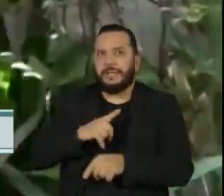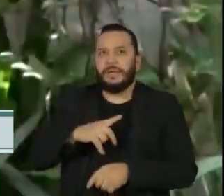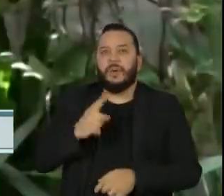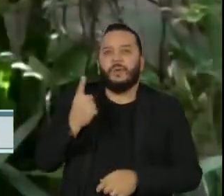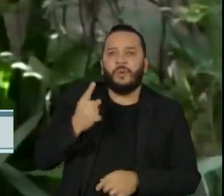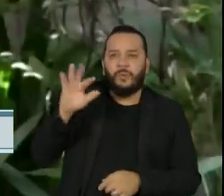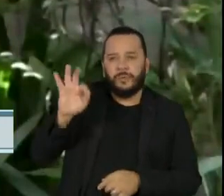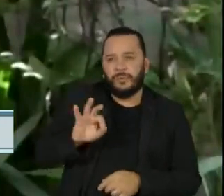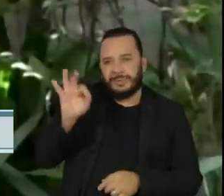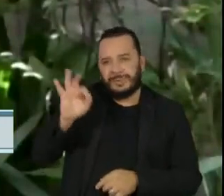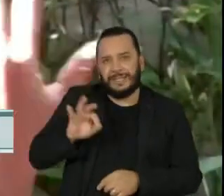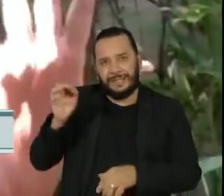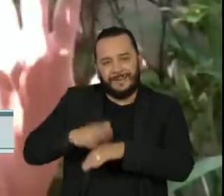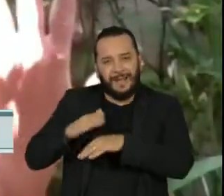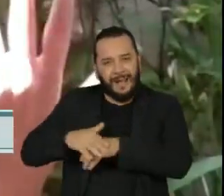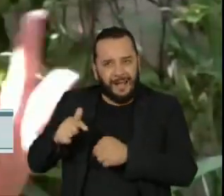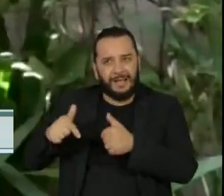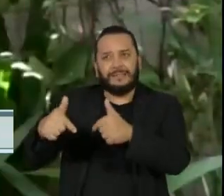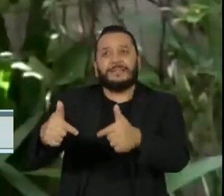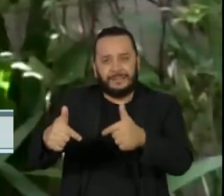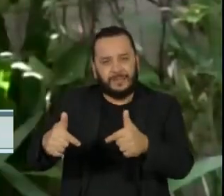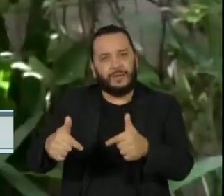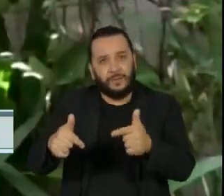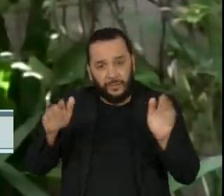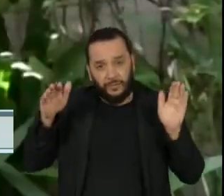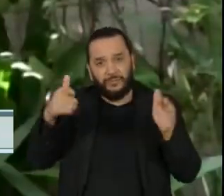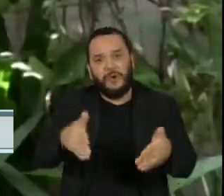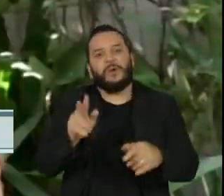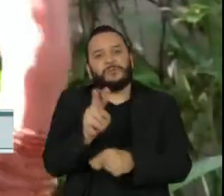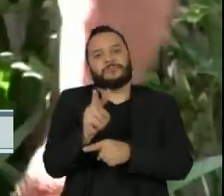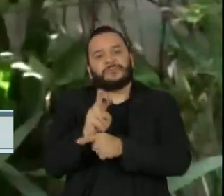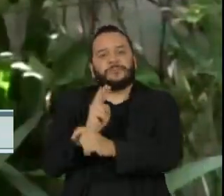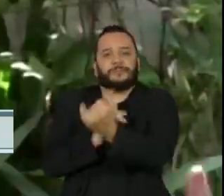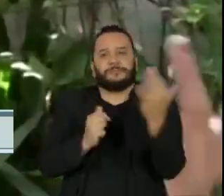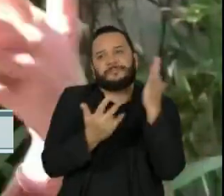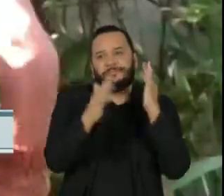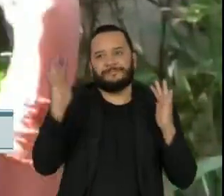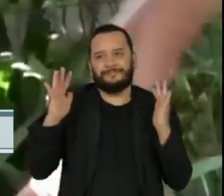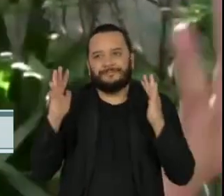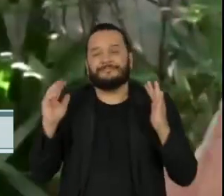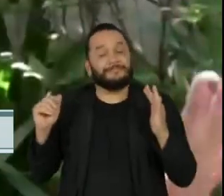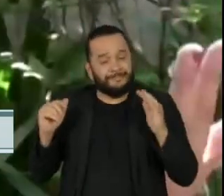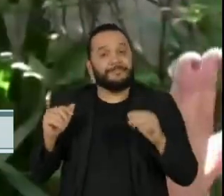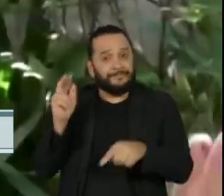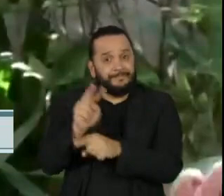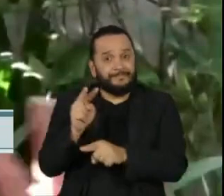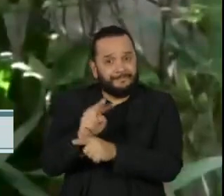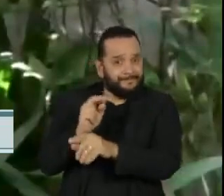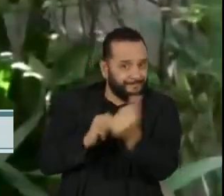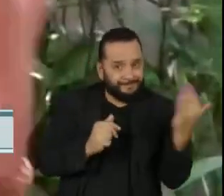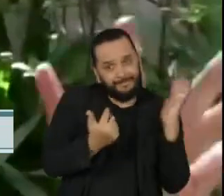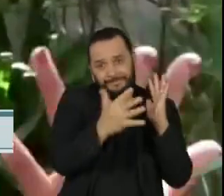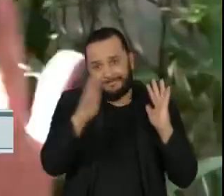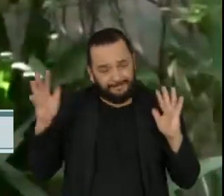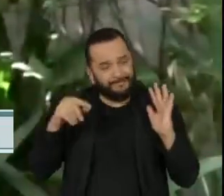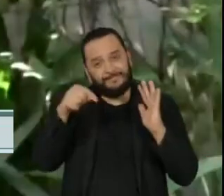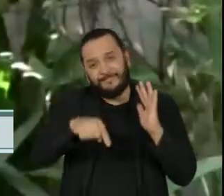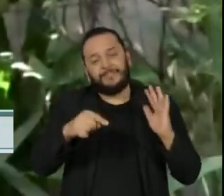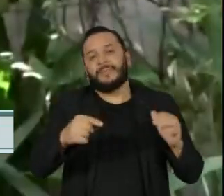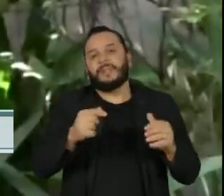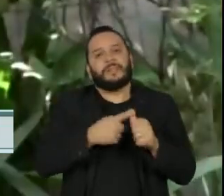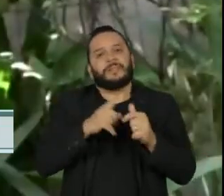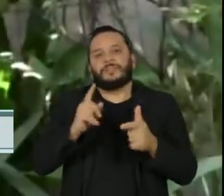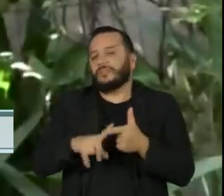1% das iniciativas sendo para meio ambiente. É como se o meio ambiente, cultura, outras áreas, esporte,